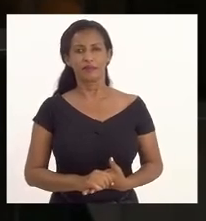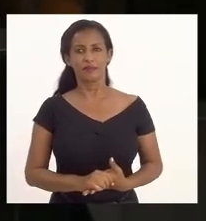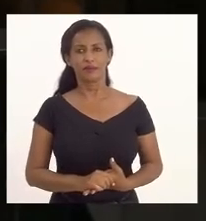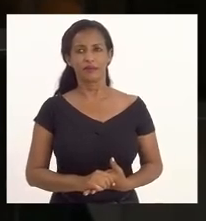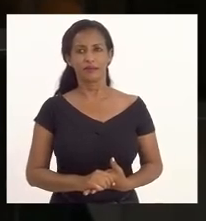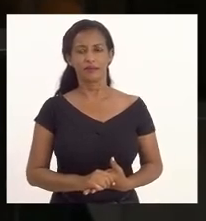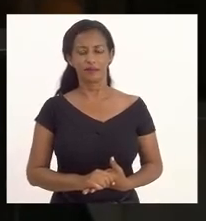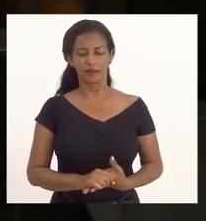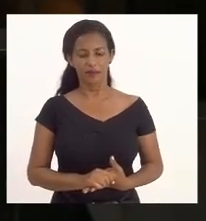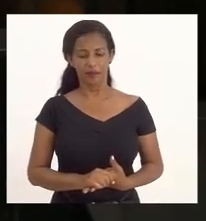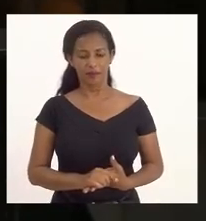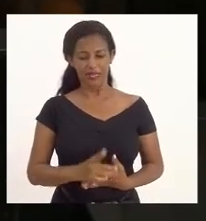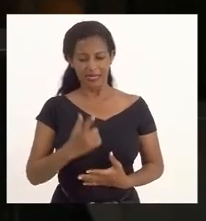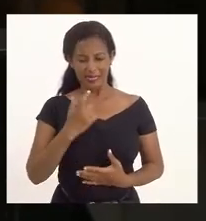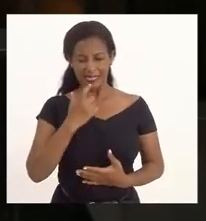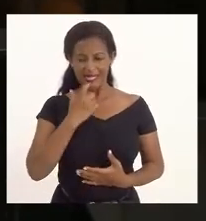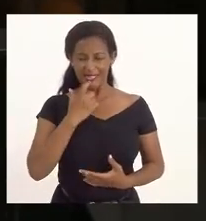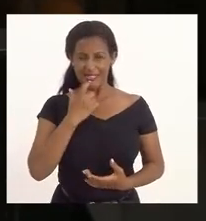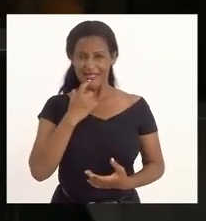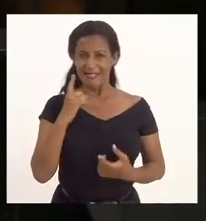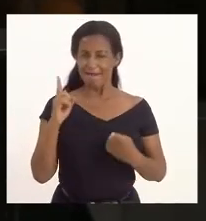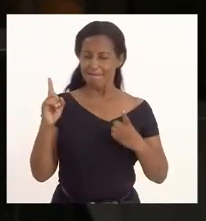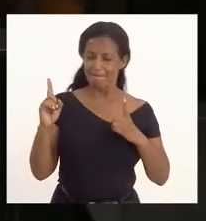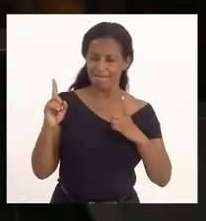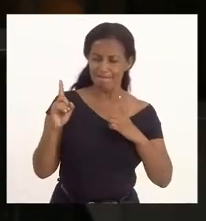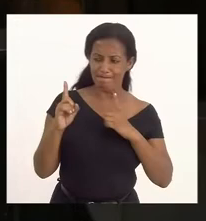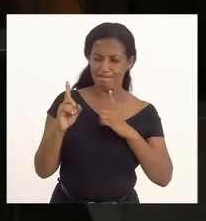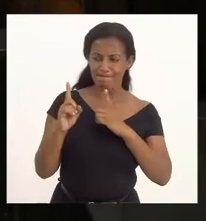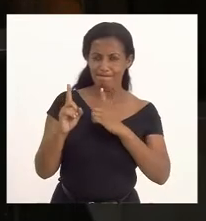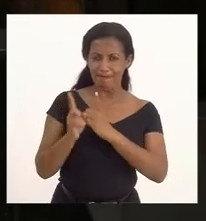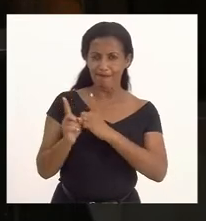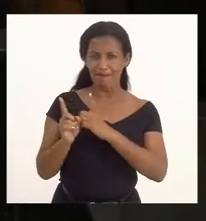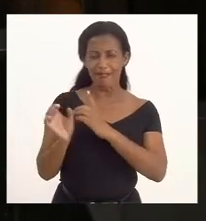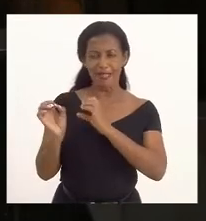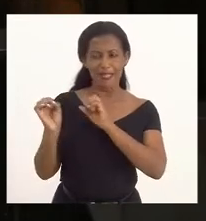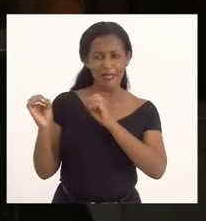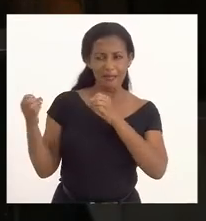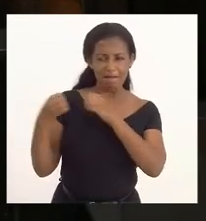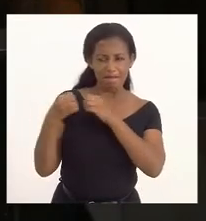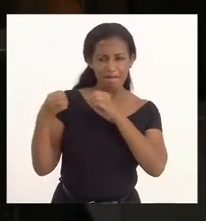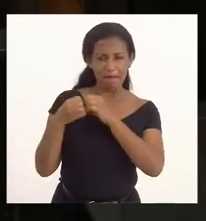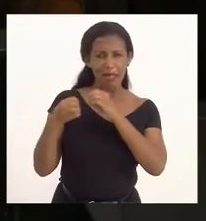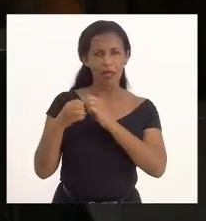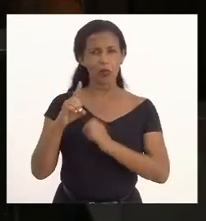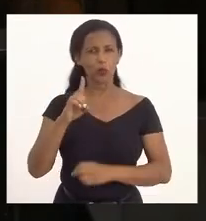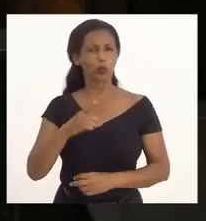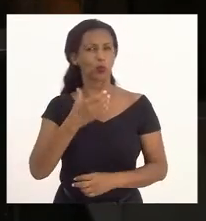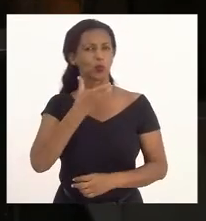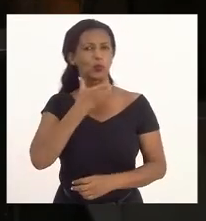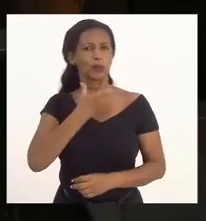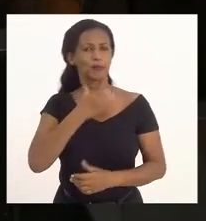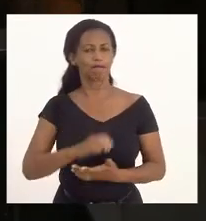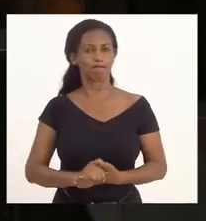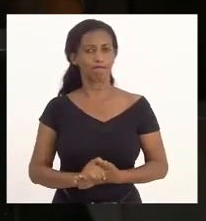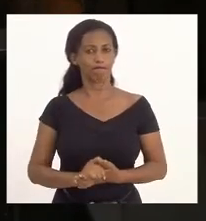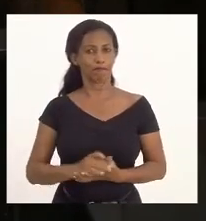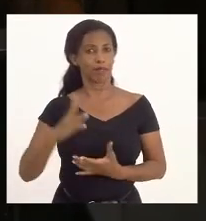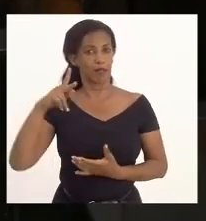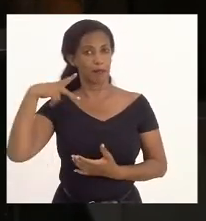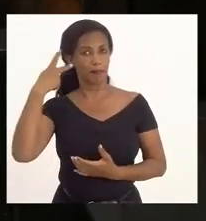estamos nos aproximando do final do ano. O Parlamento